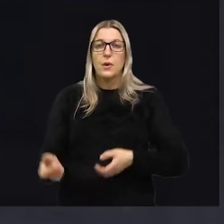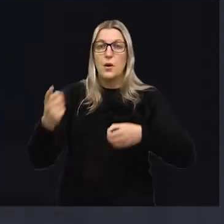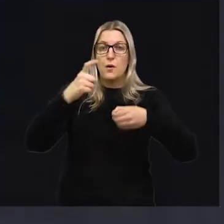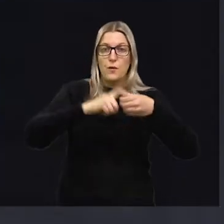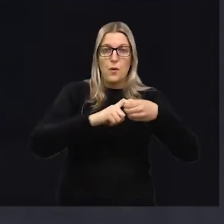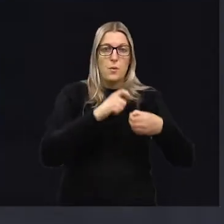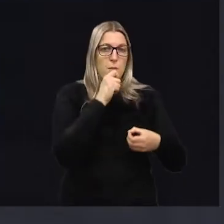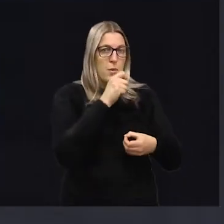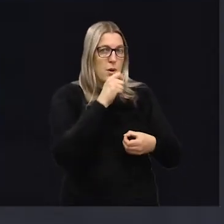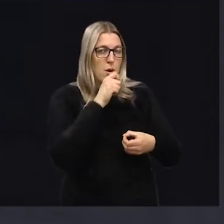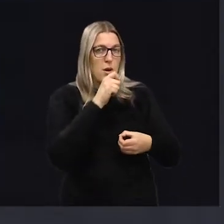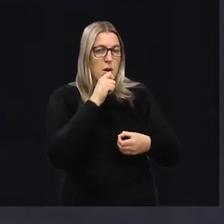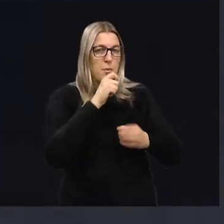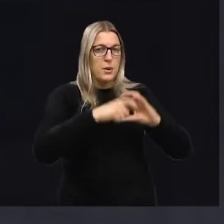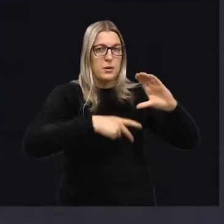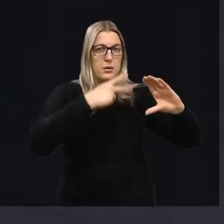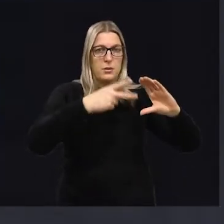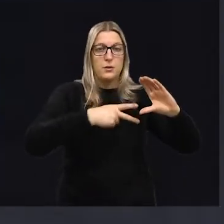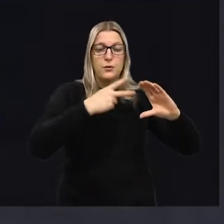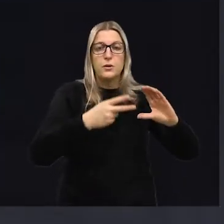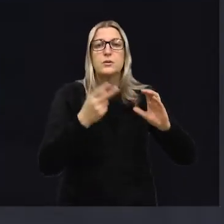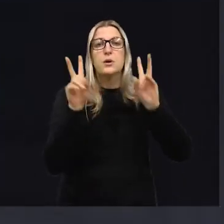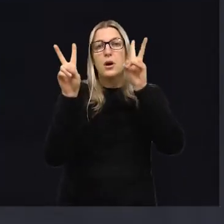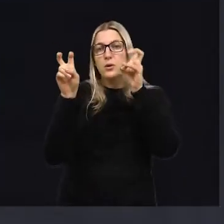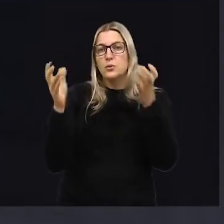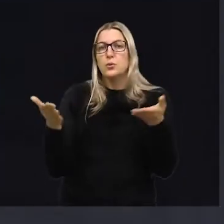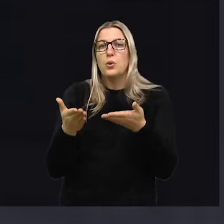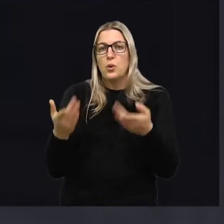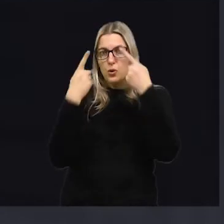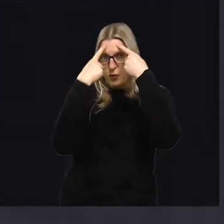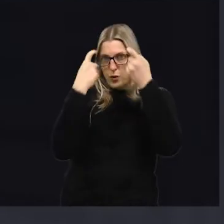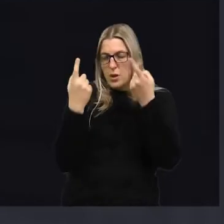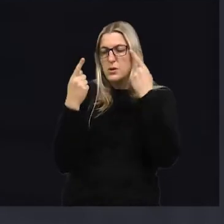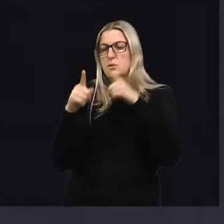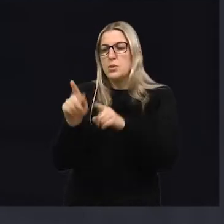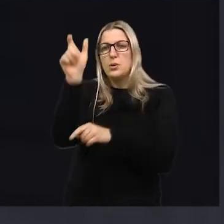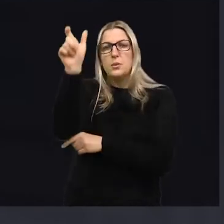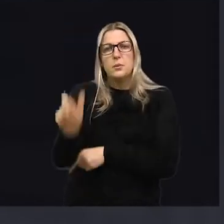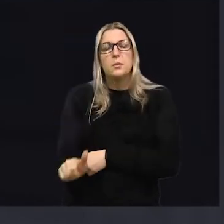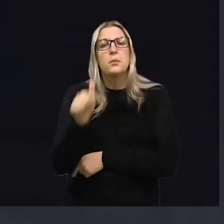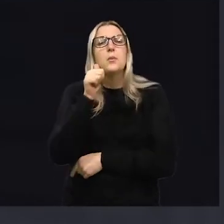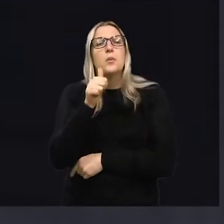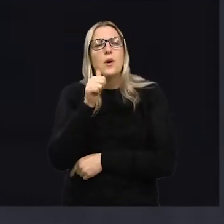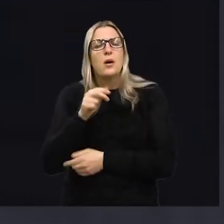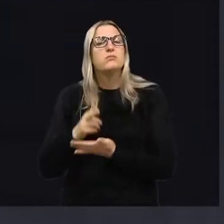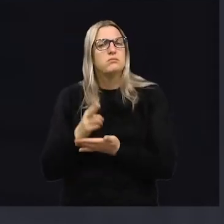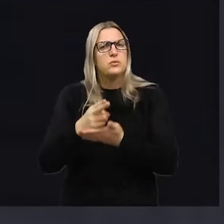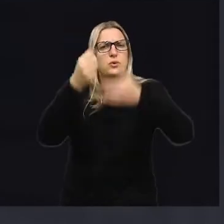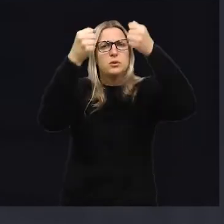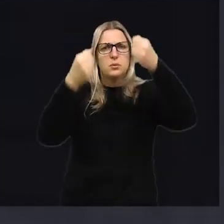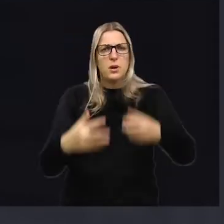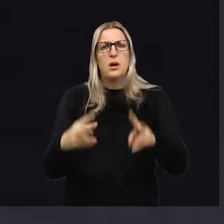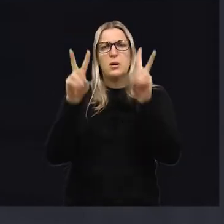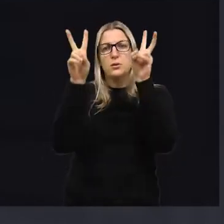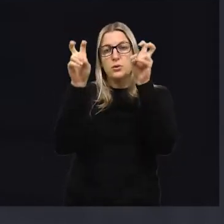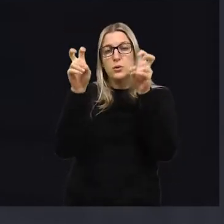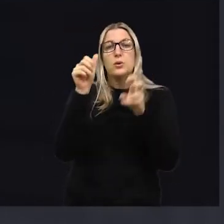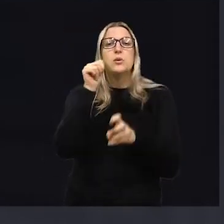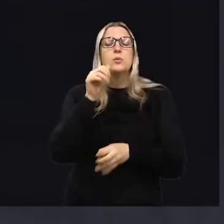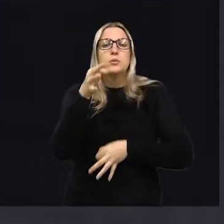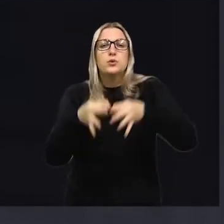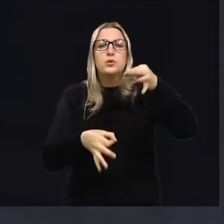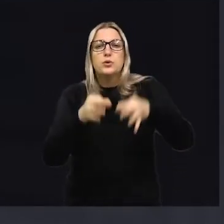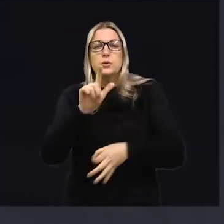De volta com o Câmara Entrevista e nosso assunto de hoje é a violência contra a mulher. Quem continua com a gente explicando esse assunto é a